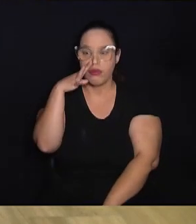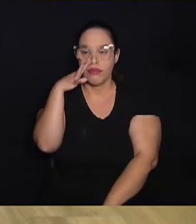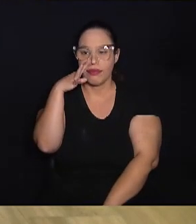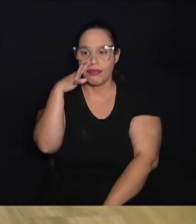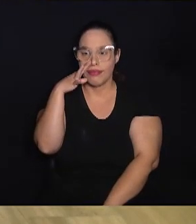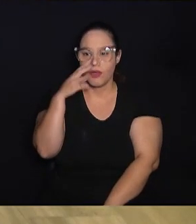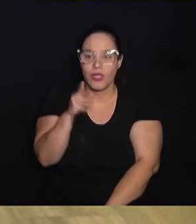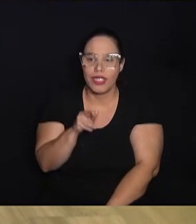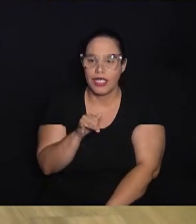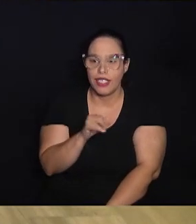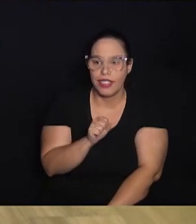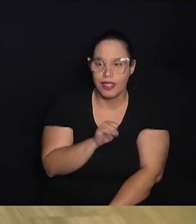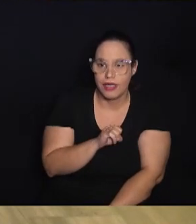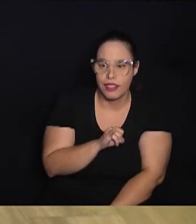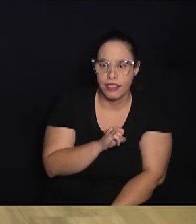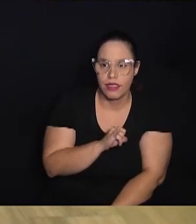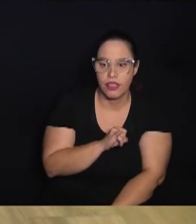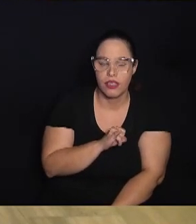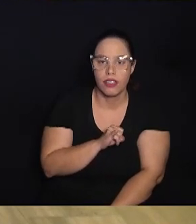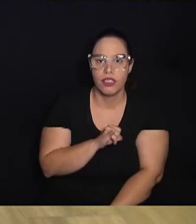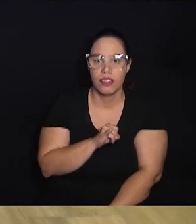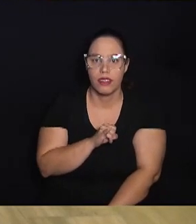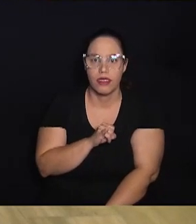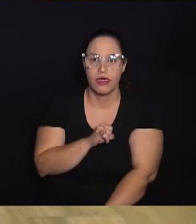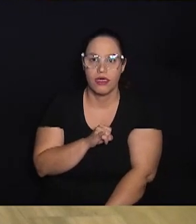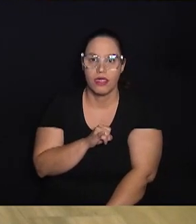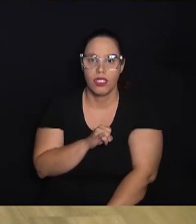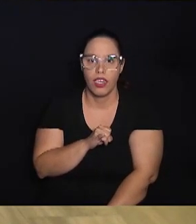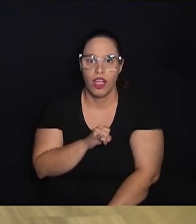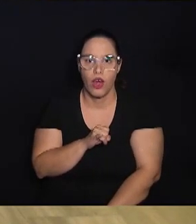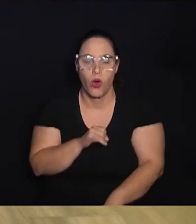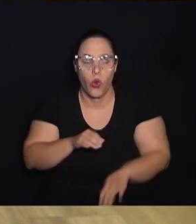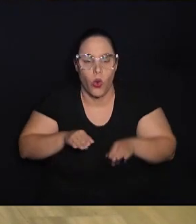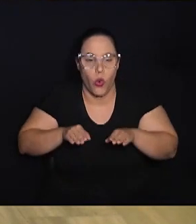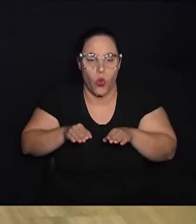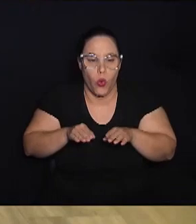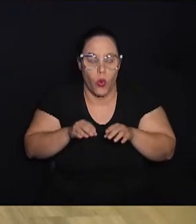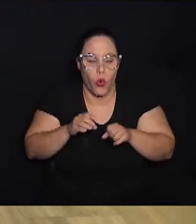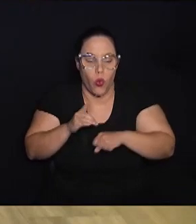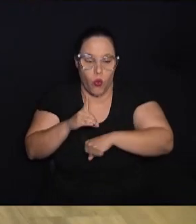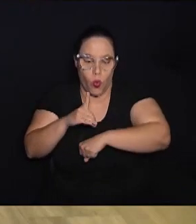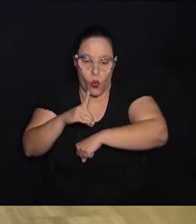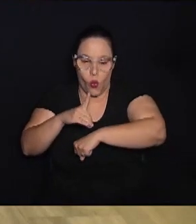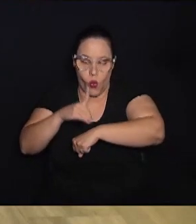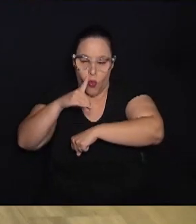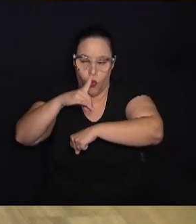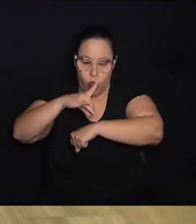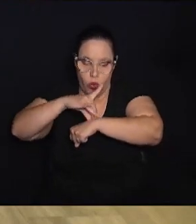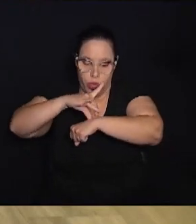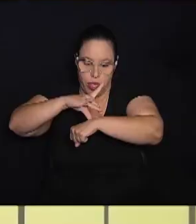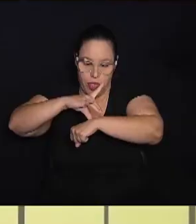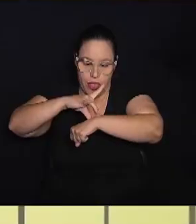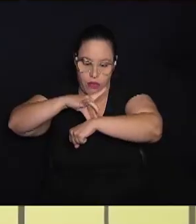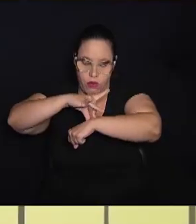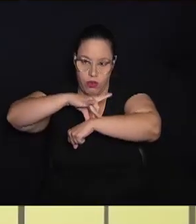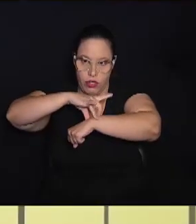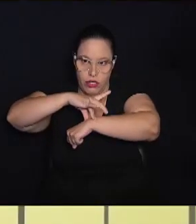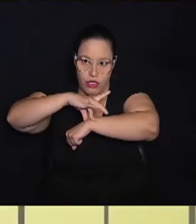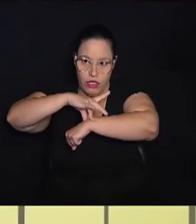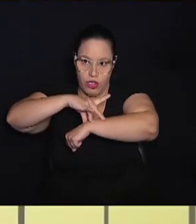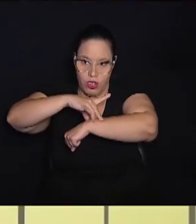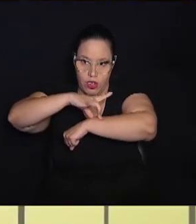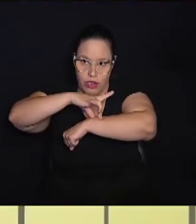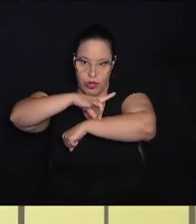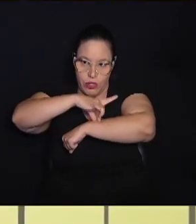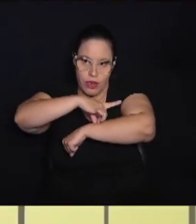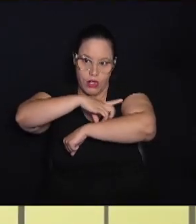do Angeli e e ele é um dinossauro do Futuro ele vem do futuro a gente não sabe exatamente por Porque ele perdeu a